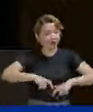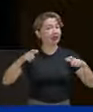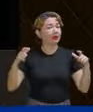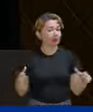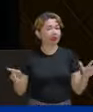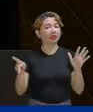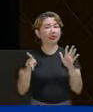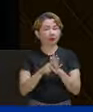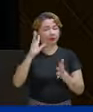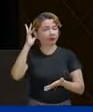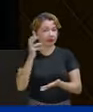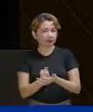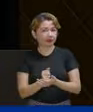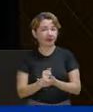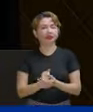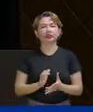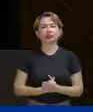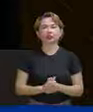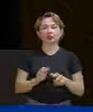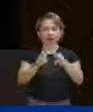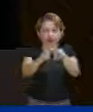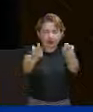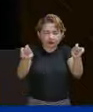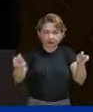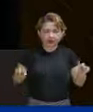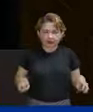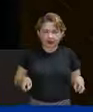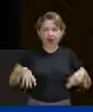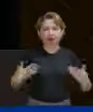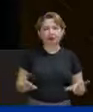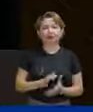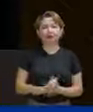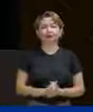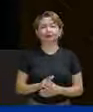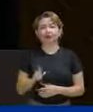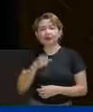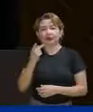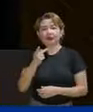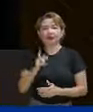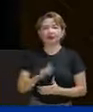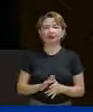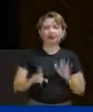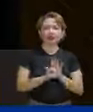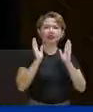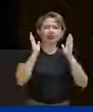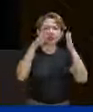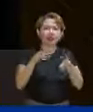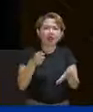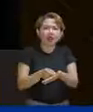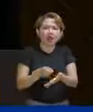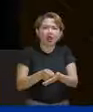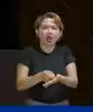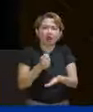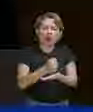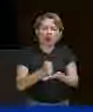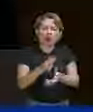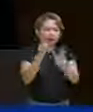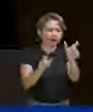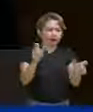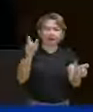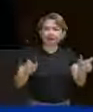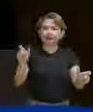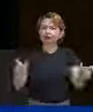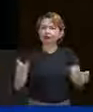majoritário, próprio das decisões colegiadas. Quanto ao argumento de que não há norma específica que exija a contratação de pessoal para